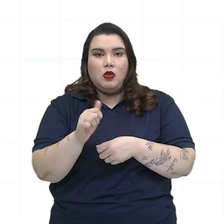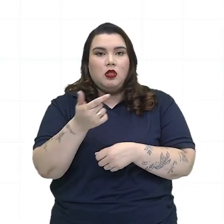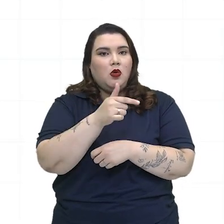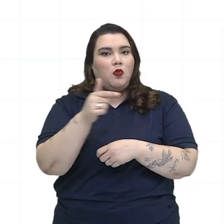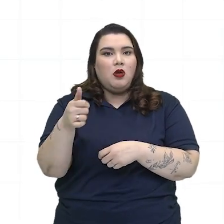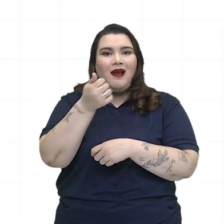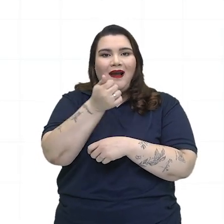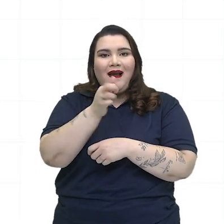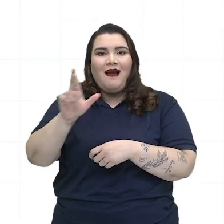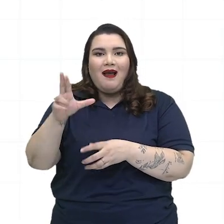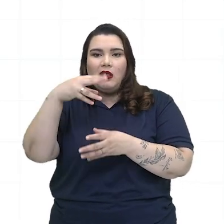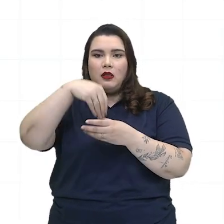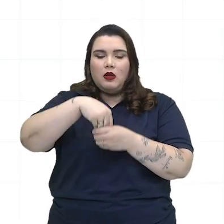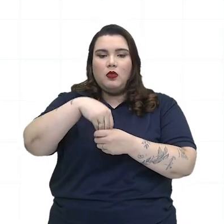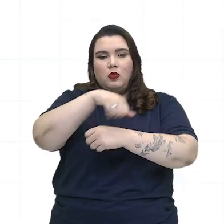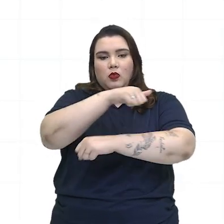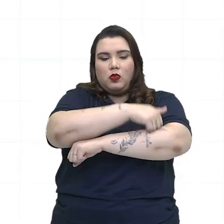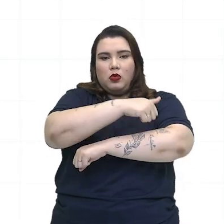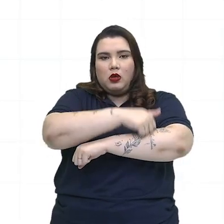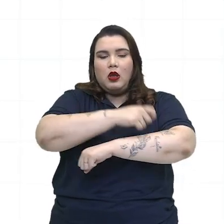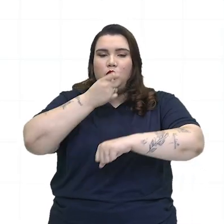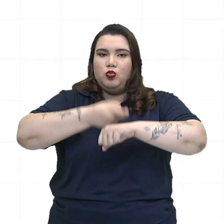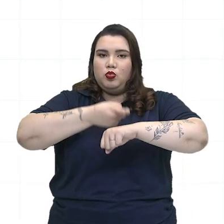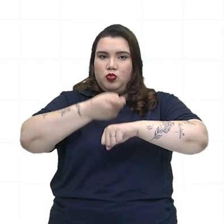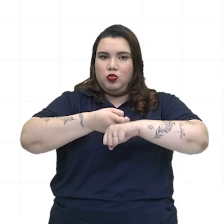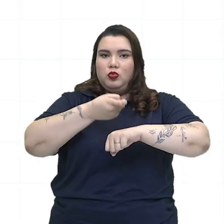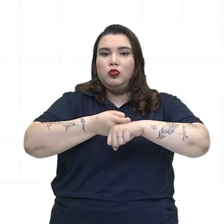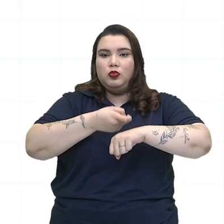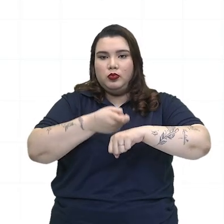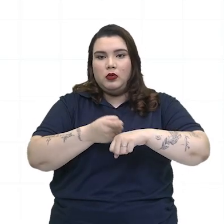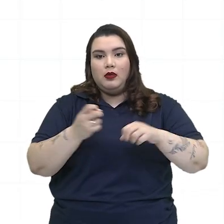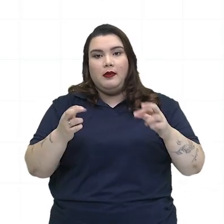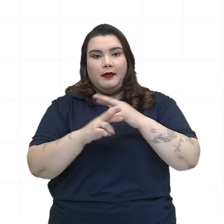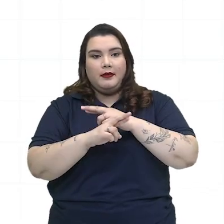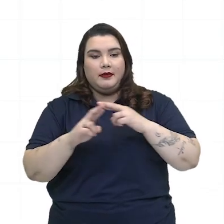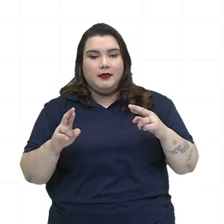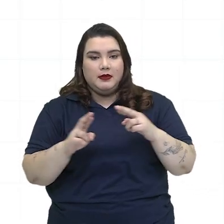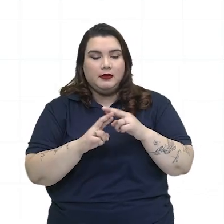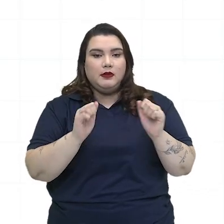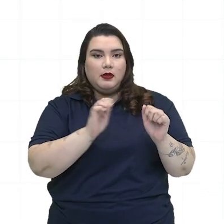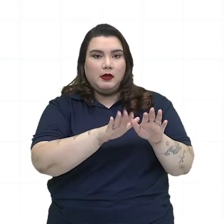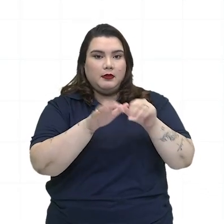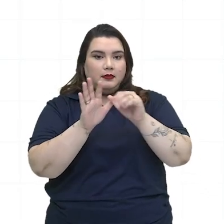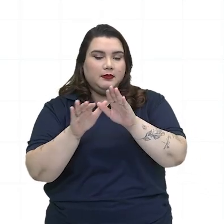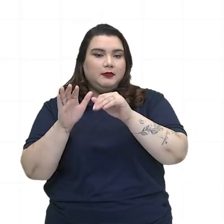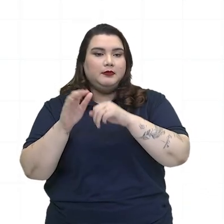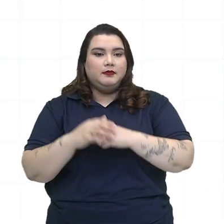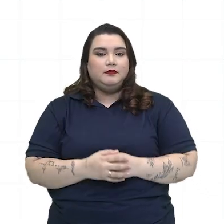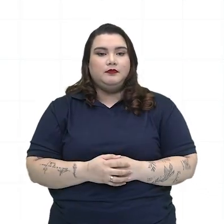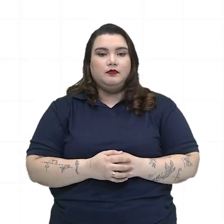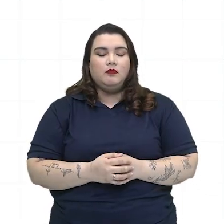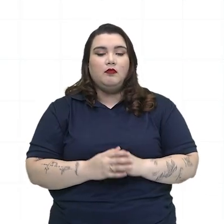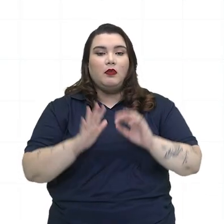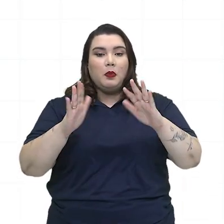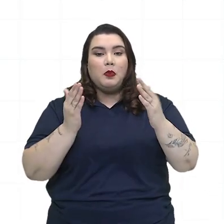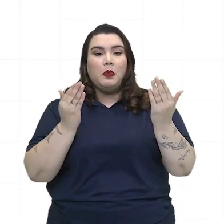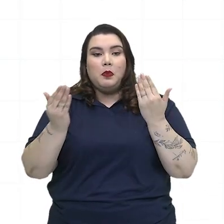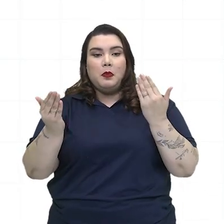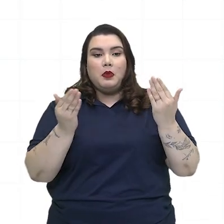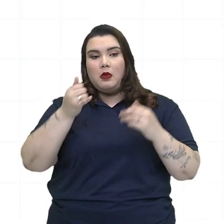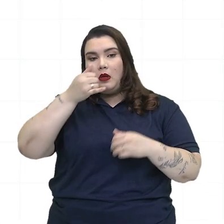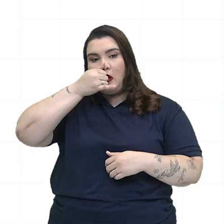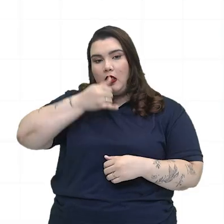Nesse caso aí, eles são mais densos, né? Como em relação às aves. E o ser humano e